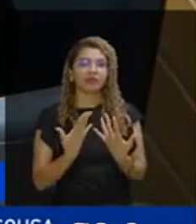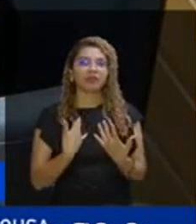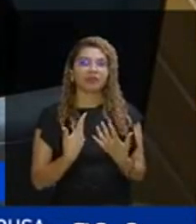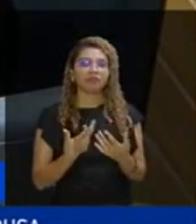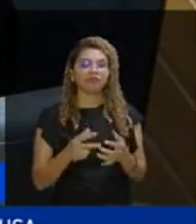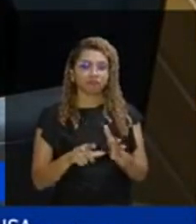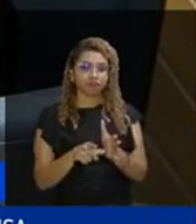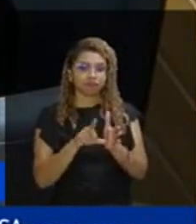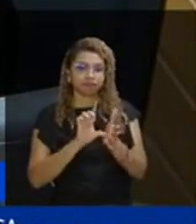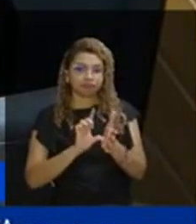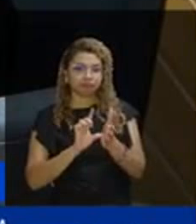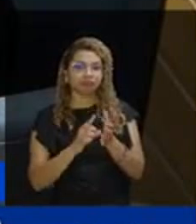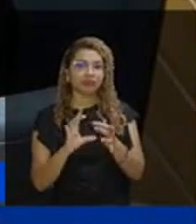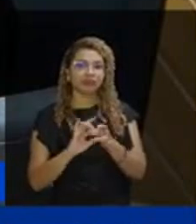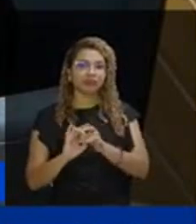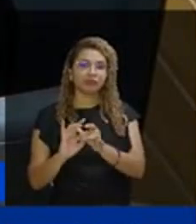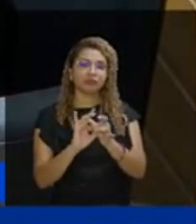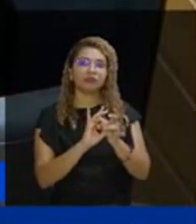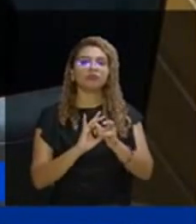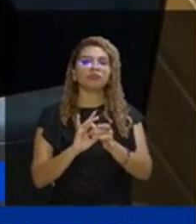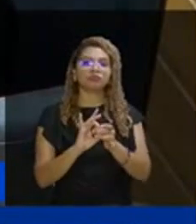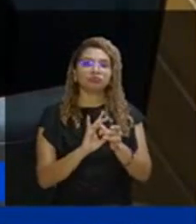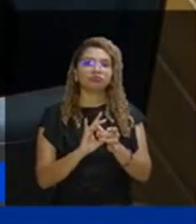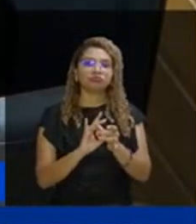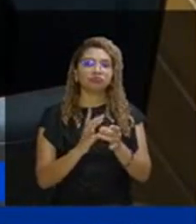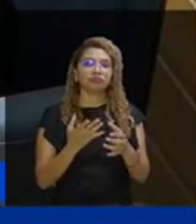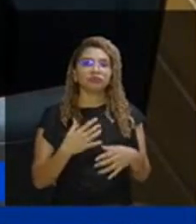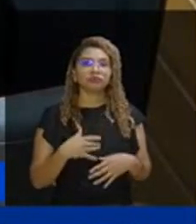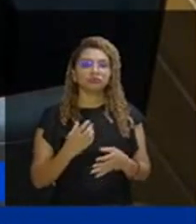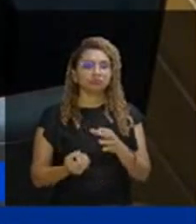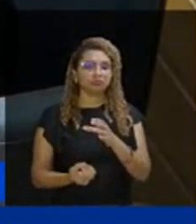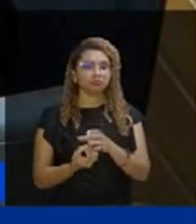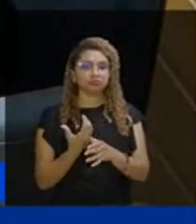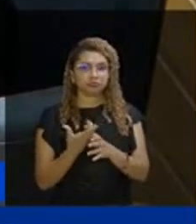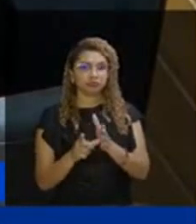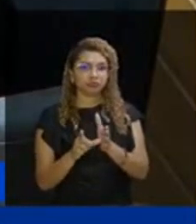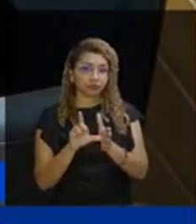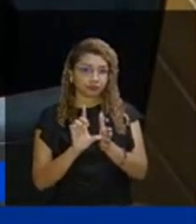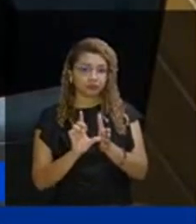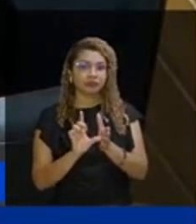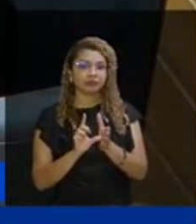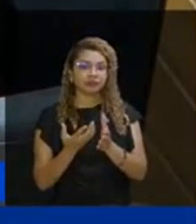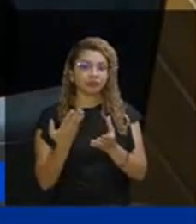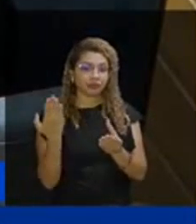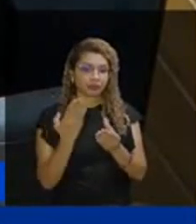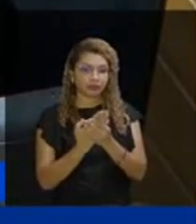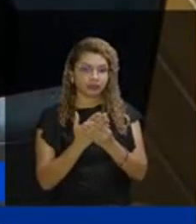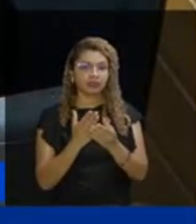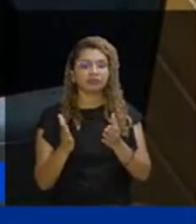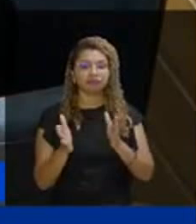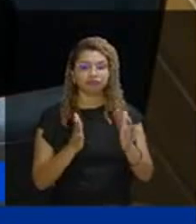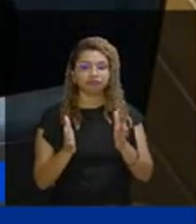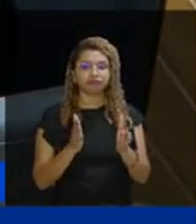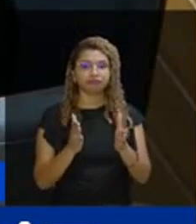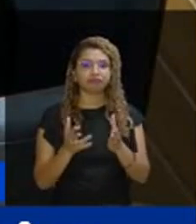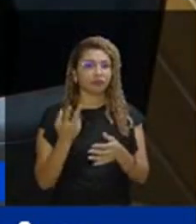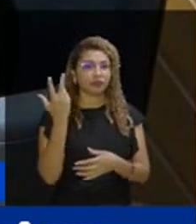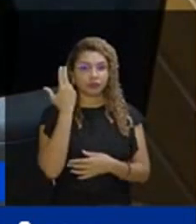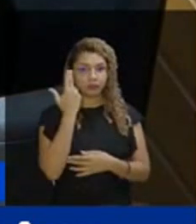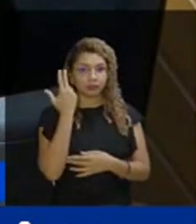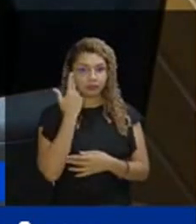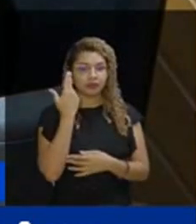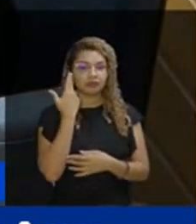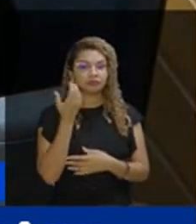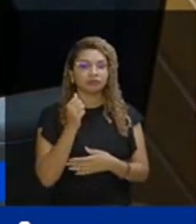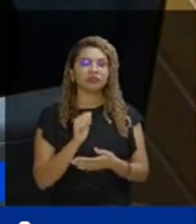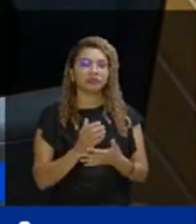reconhecendo a nulidade da sentença, determinando o retorno dos autos à origem, para que o processo siga o curso regular, considerando a existência